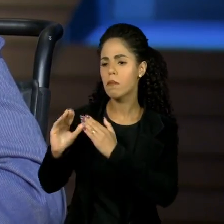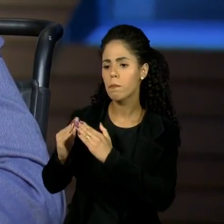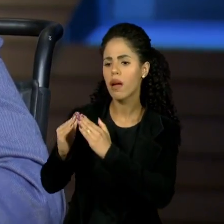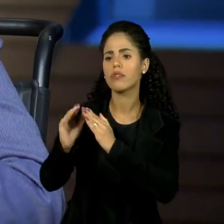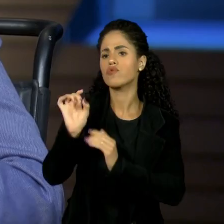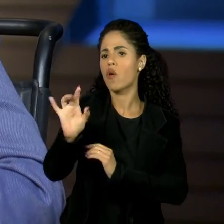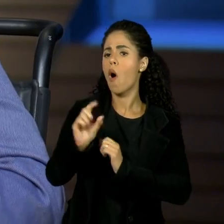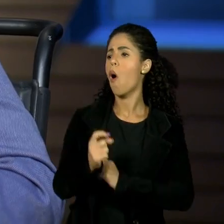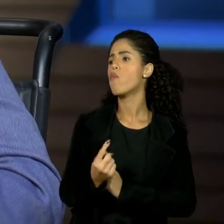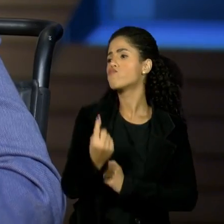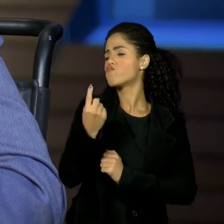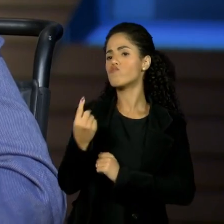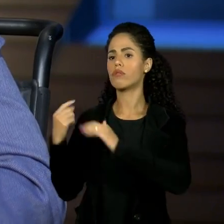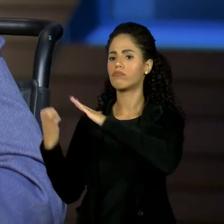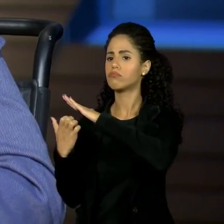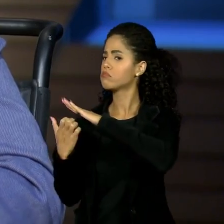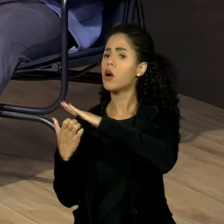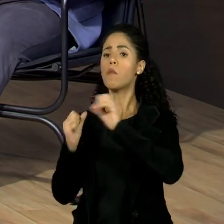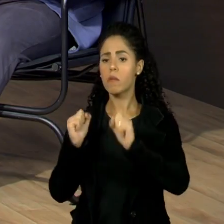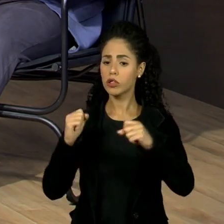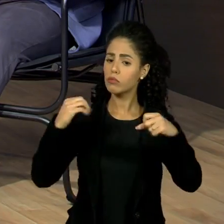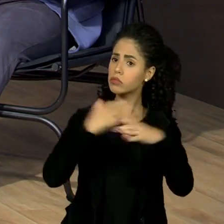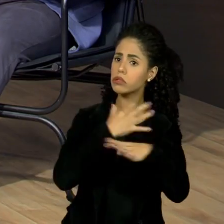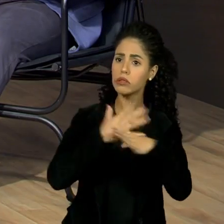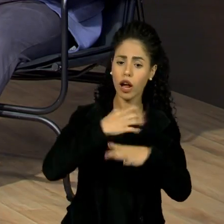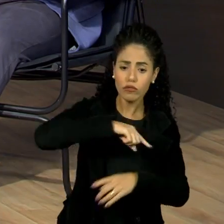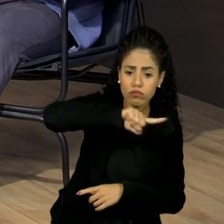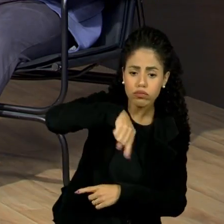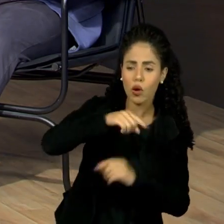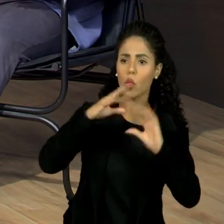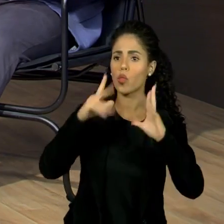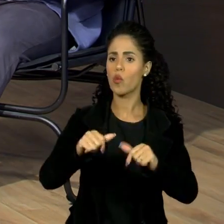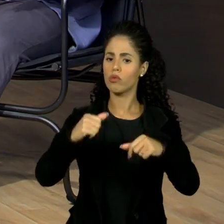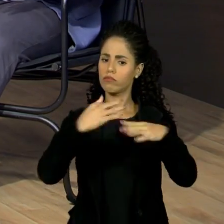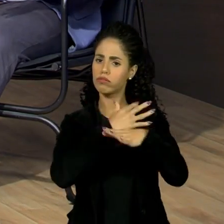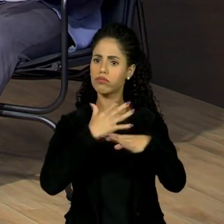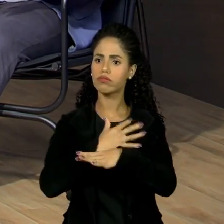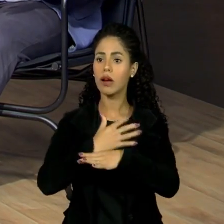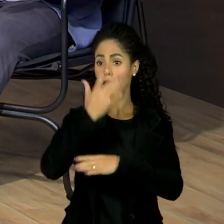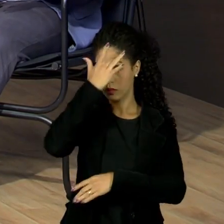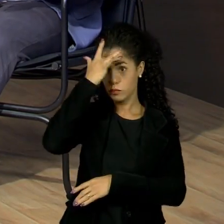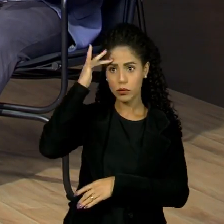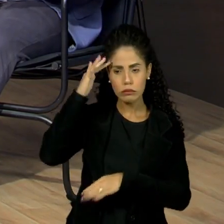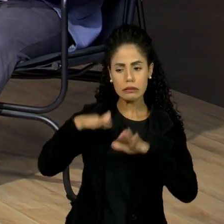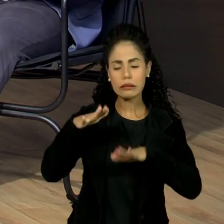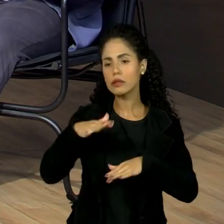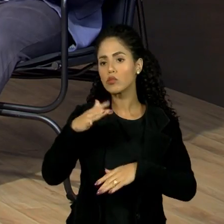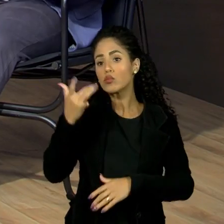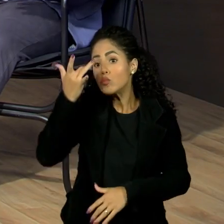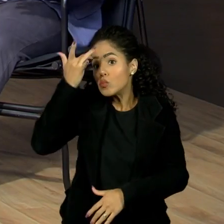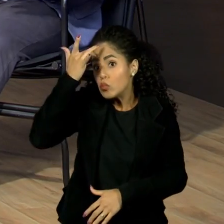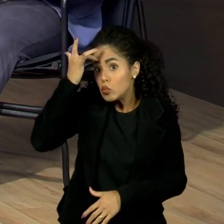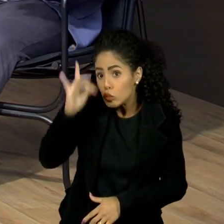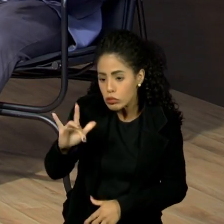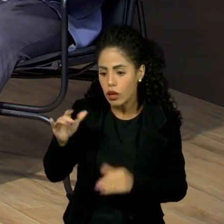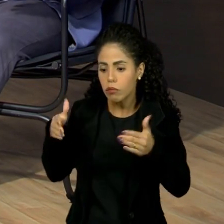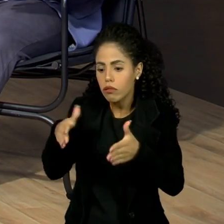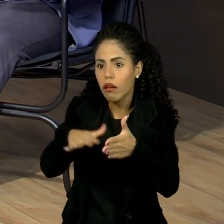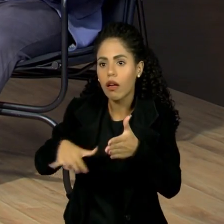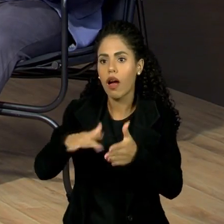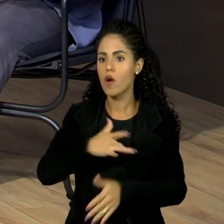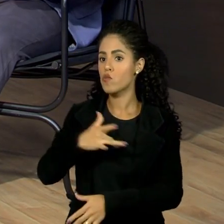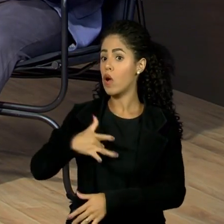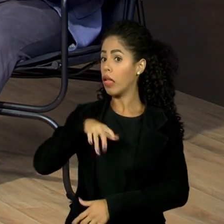mas pode ser uma cidade. A essas pessoas que são leigas, na área, não são da